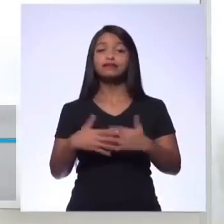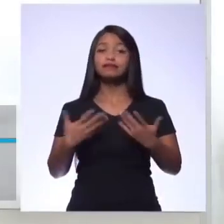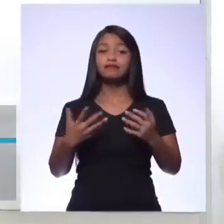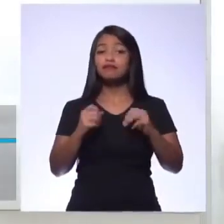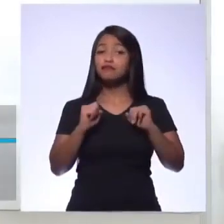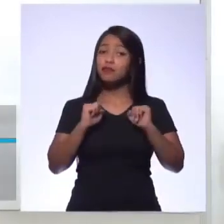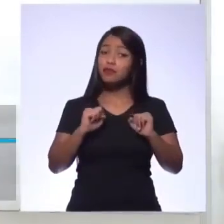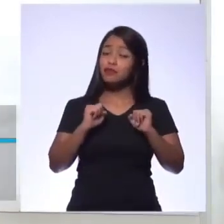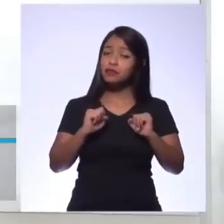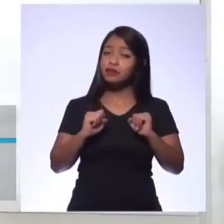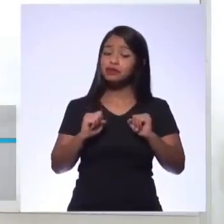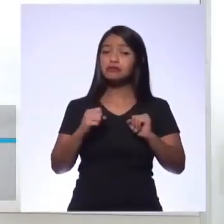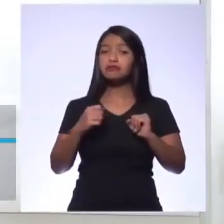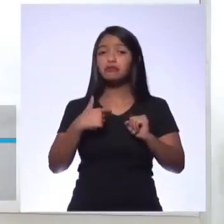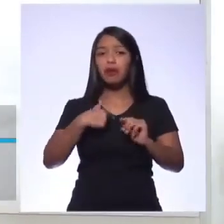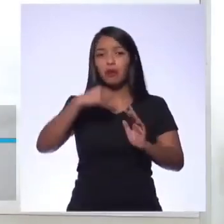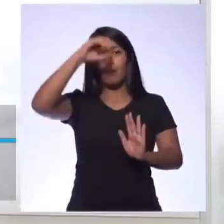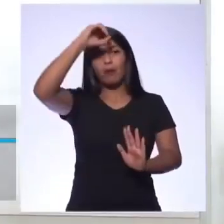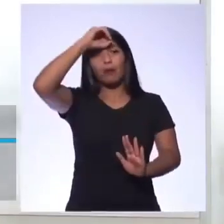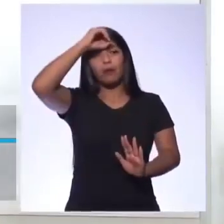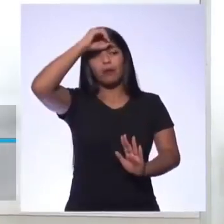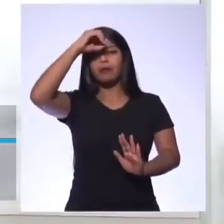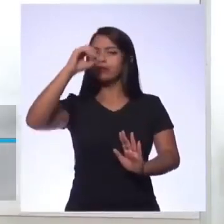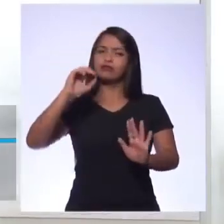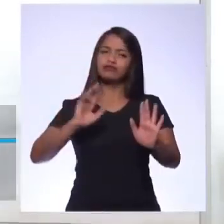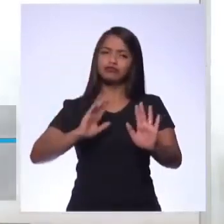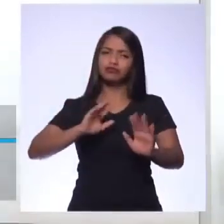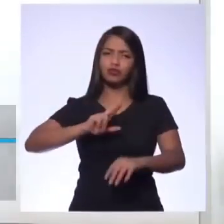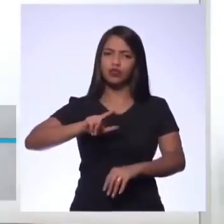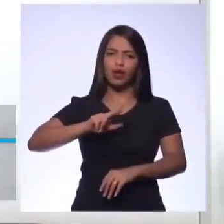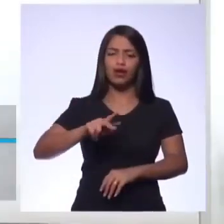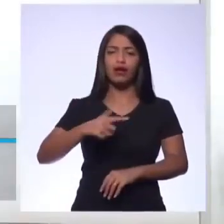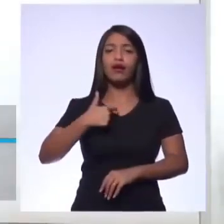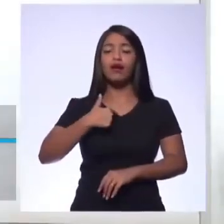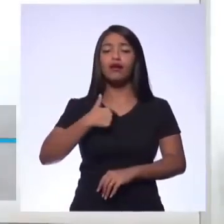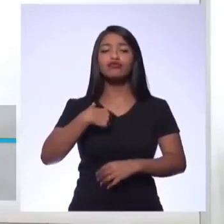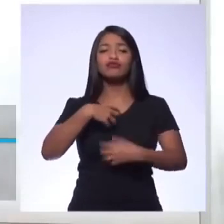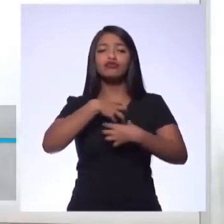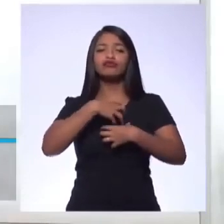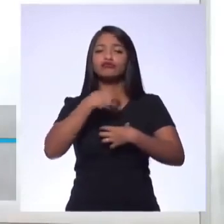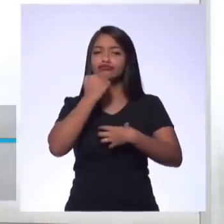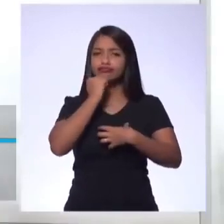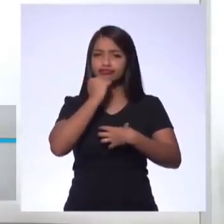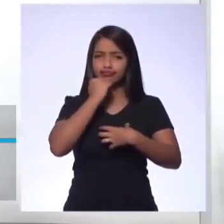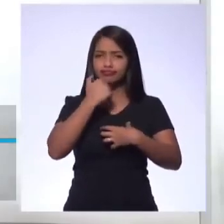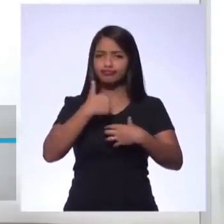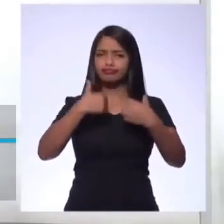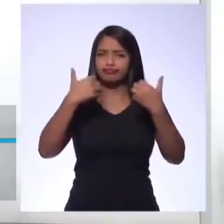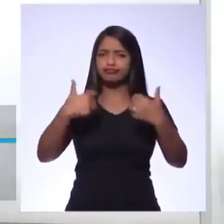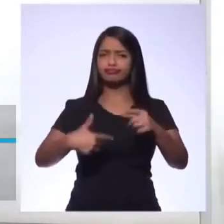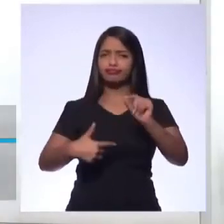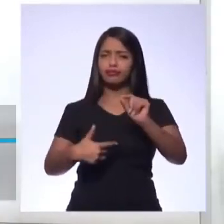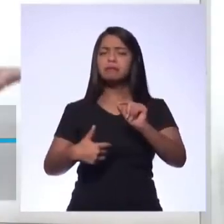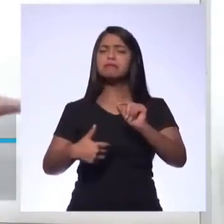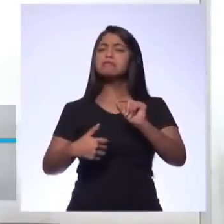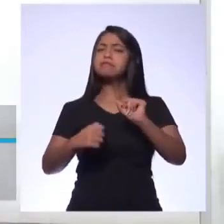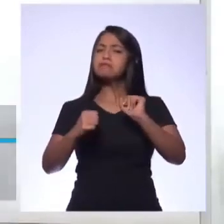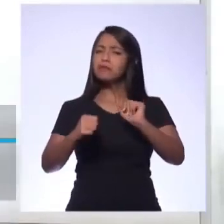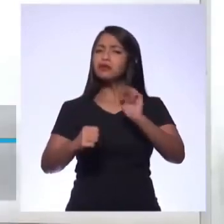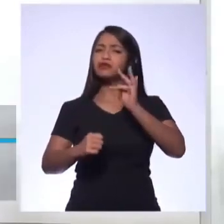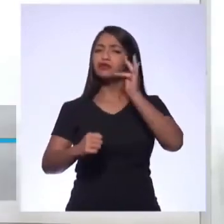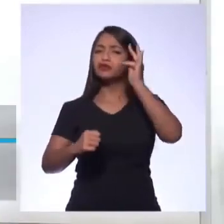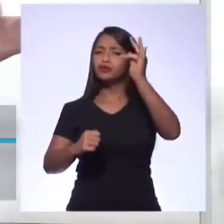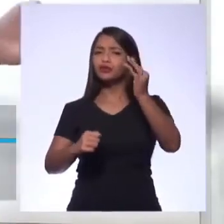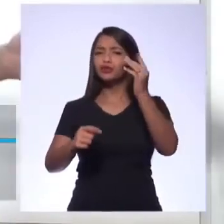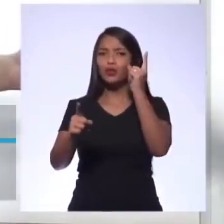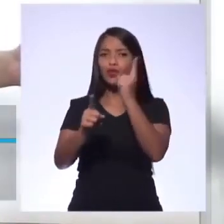não como totalmente leigo, mas com o olhar sempre científico, que deve haver muito mais coisas a descobrir aí com o tempo,